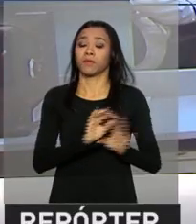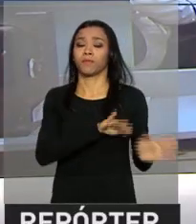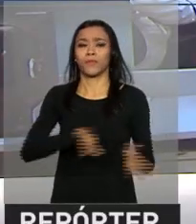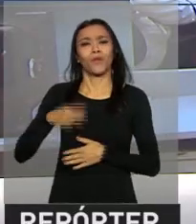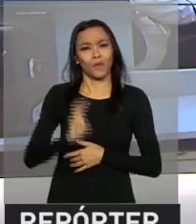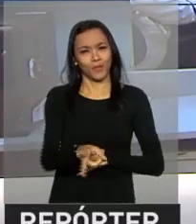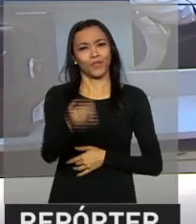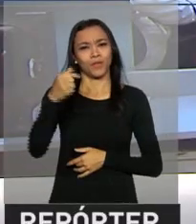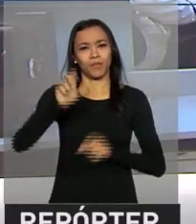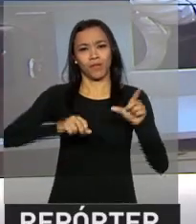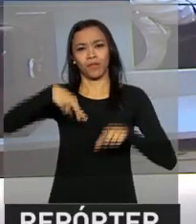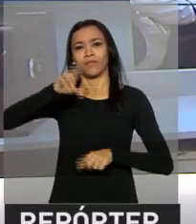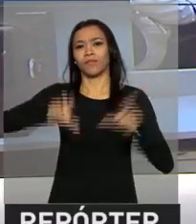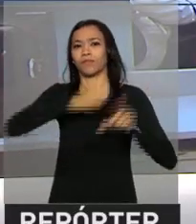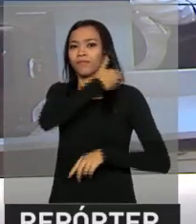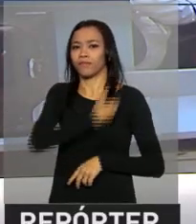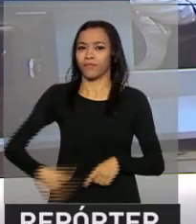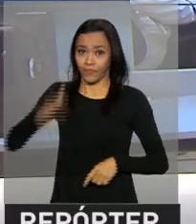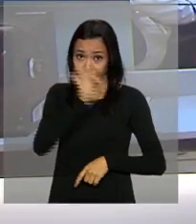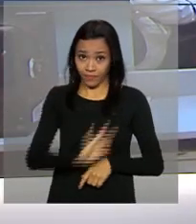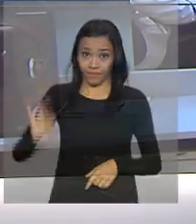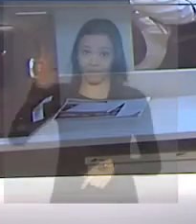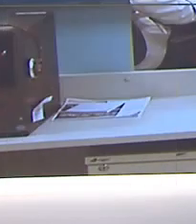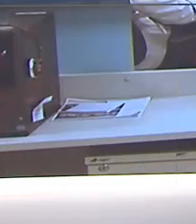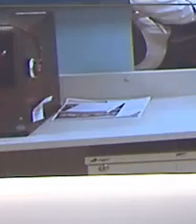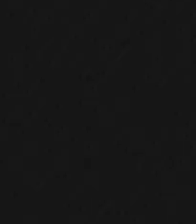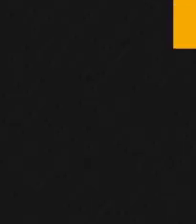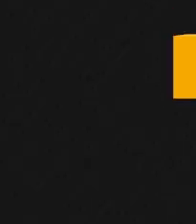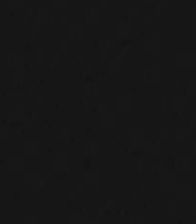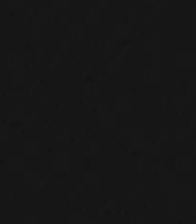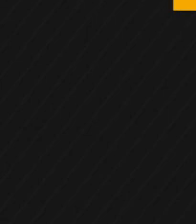Continue com a gente NB BR a TV do Governo Federal